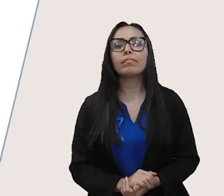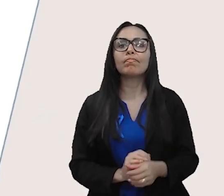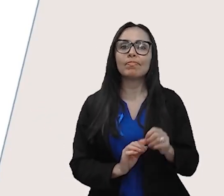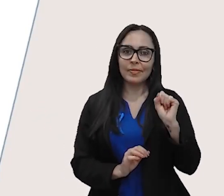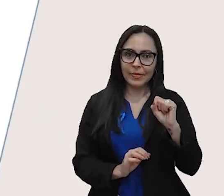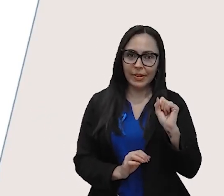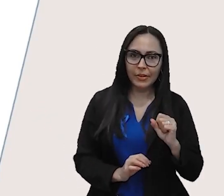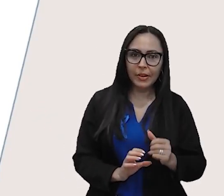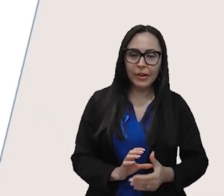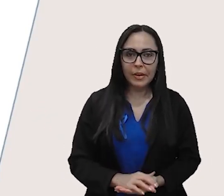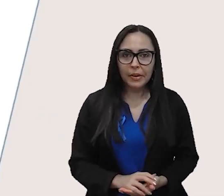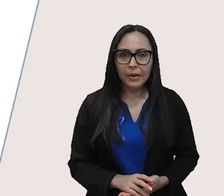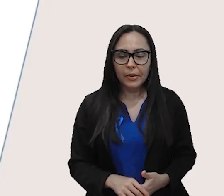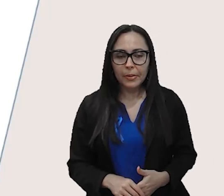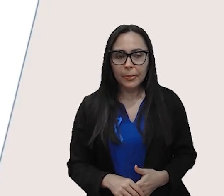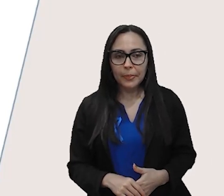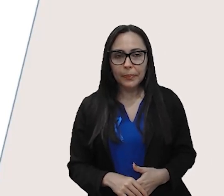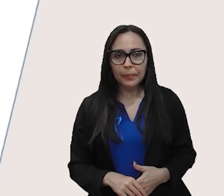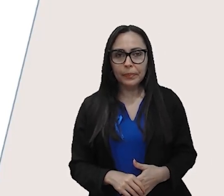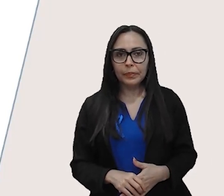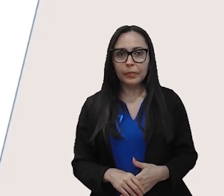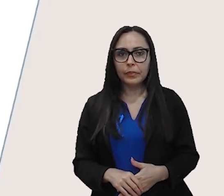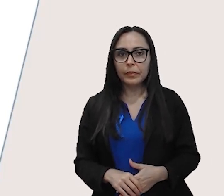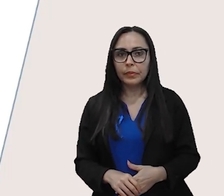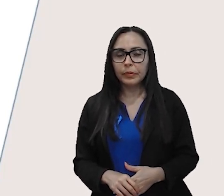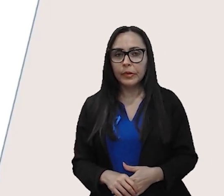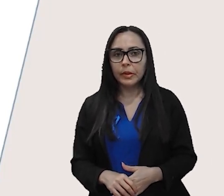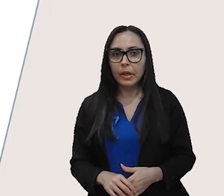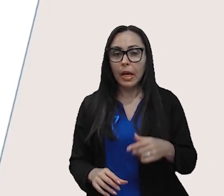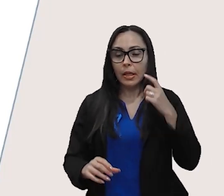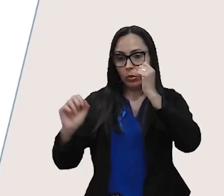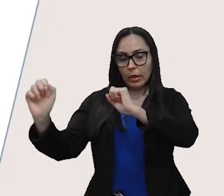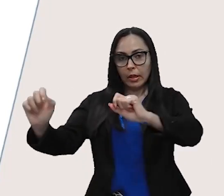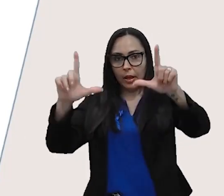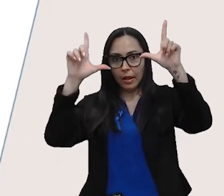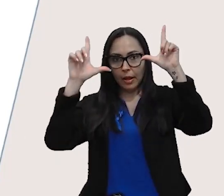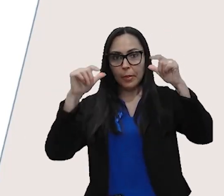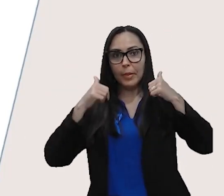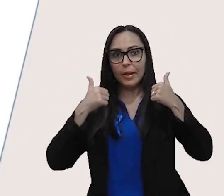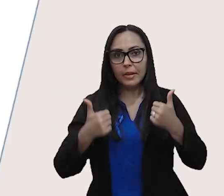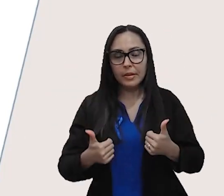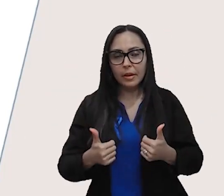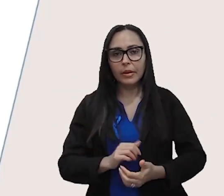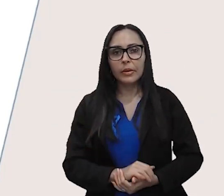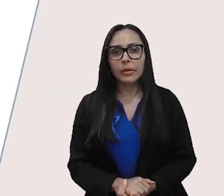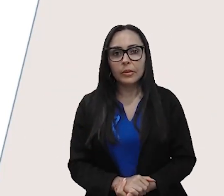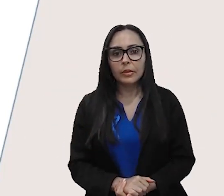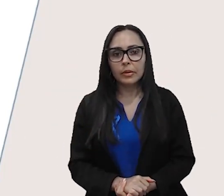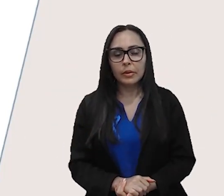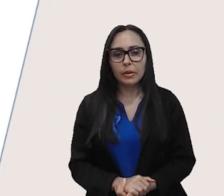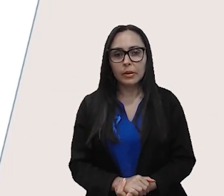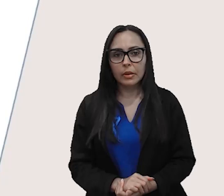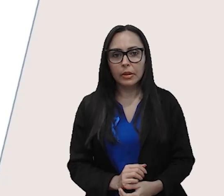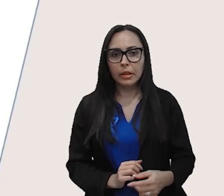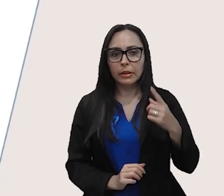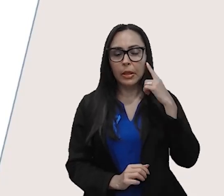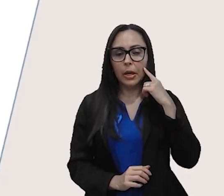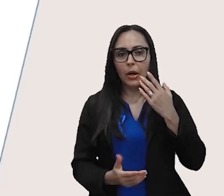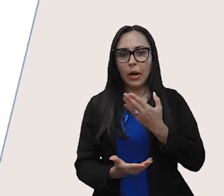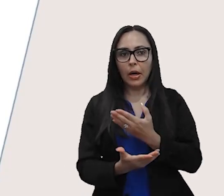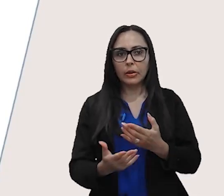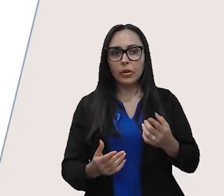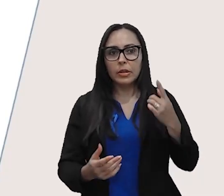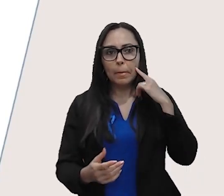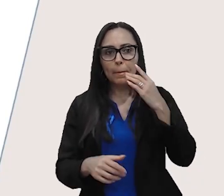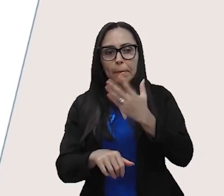Isso. Saiu, beleza. Tá na tela? Ok, beleza, resolvido. Então, aí eu tenho uma superfície